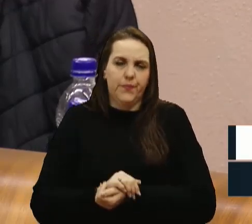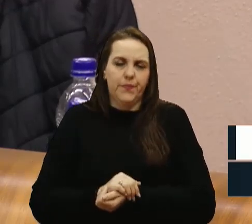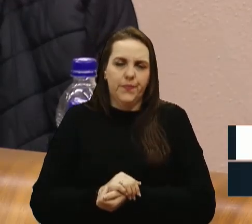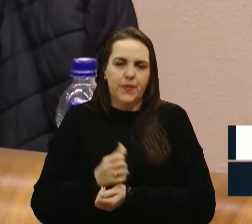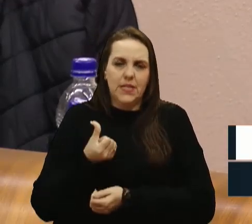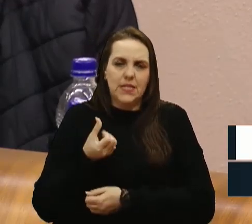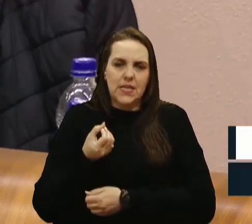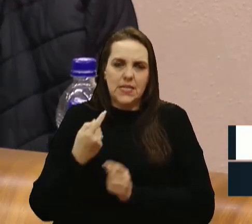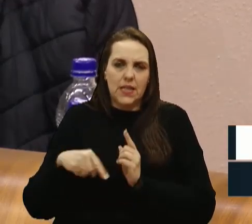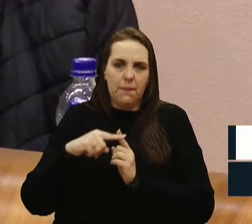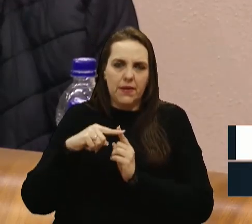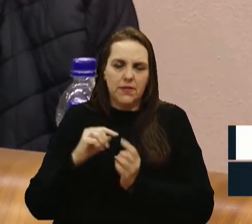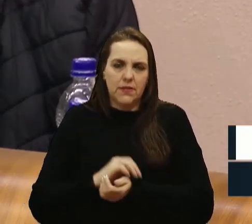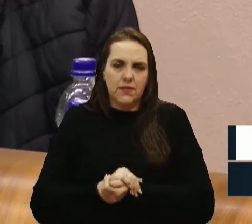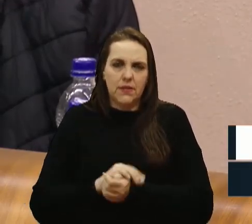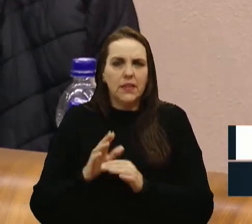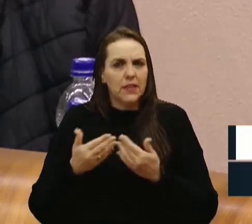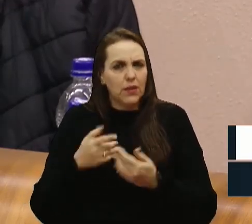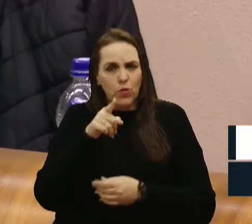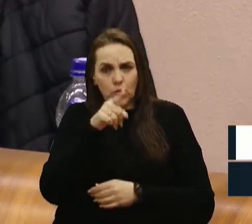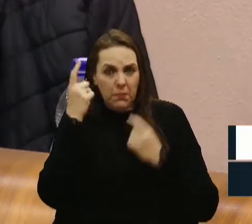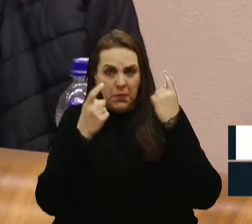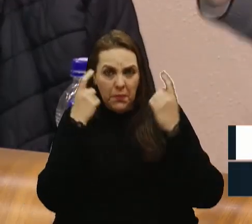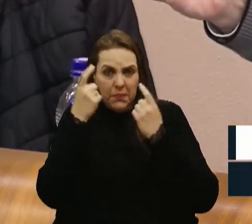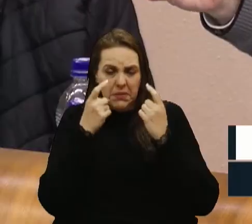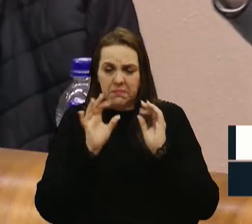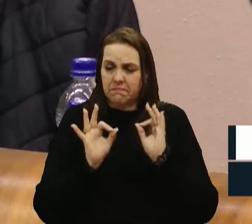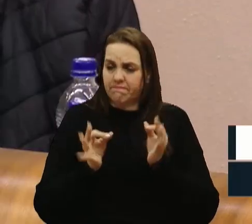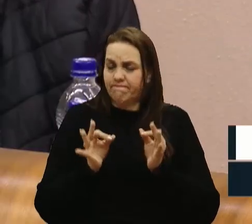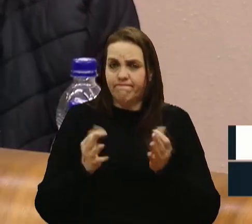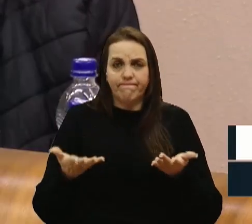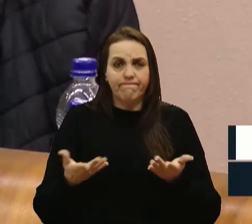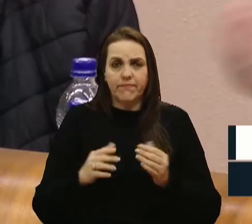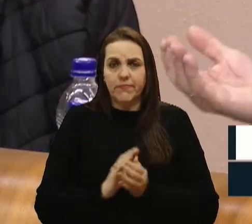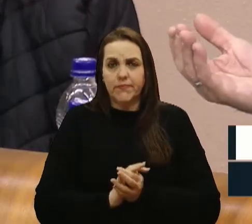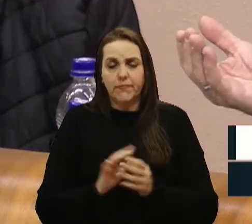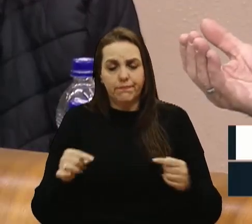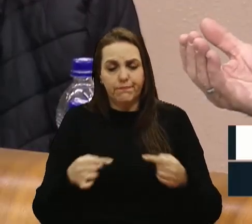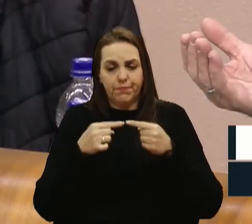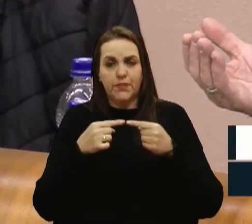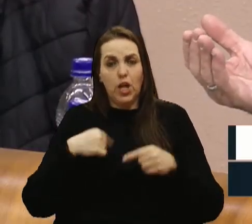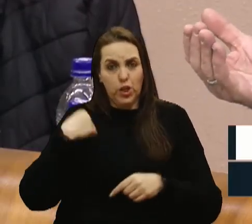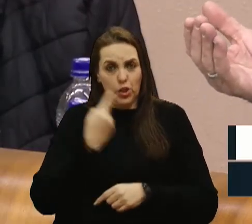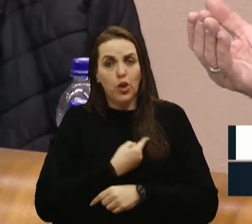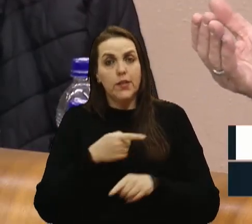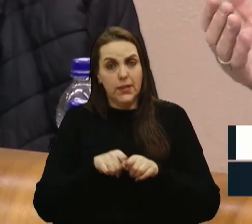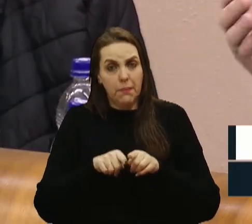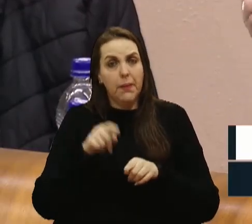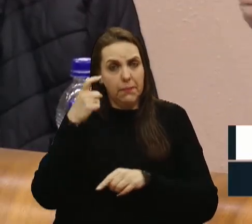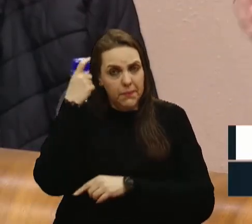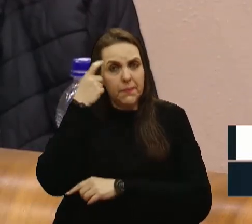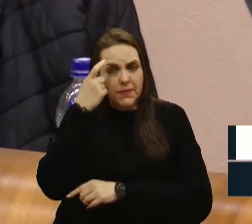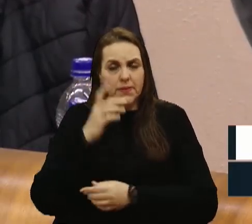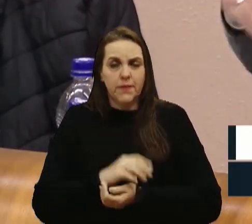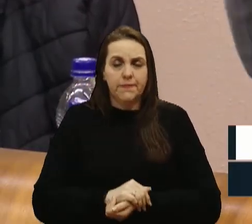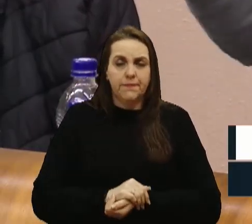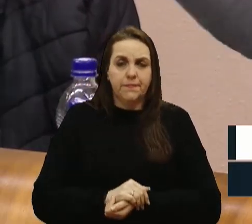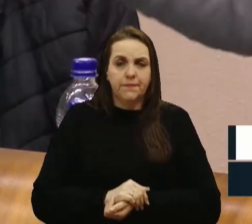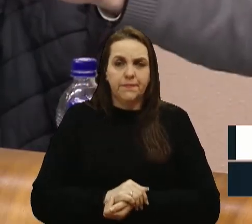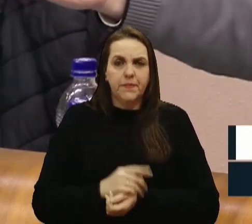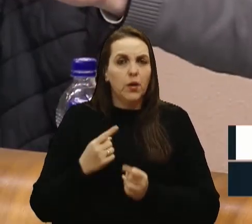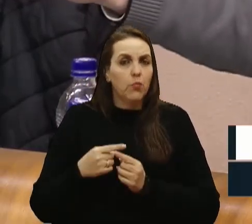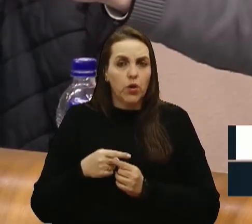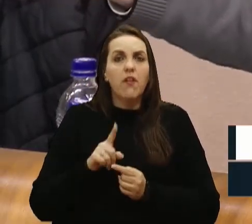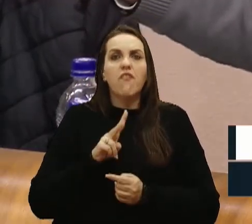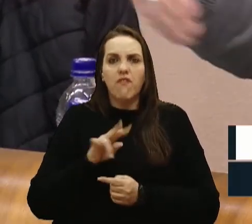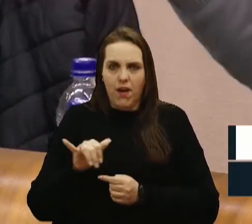91.060 a mais. Então, a sua preocupação, ela vem muito ao encontro da nossa preocupação. Por quê? E isso